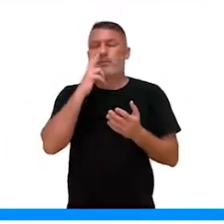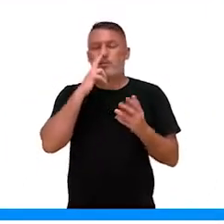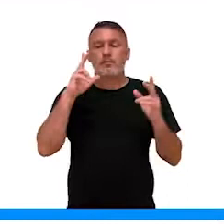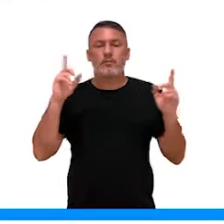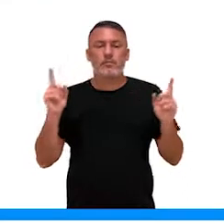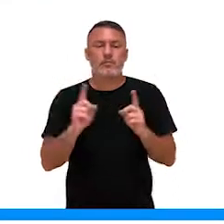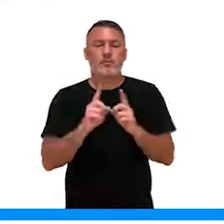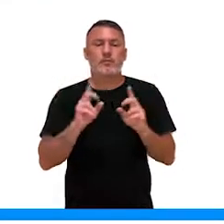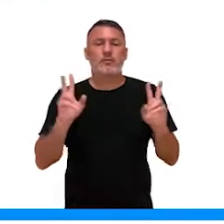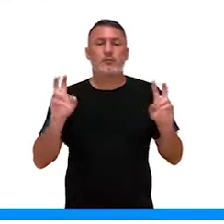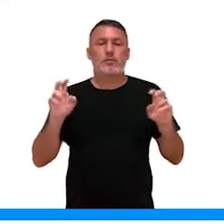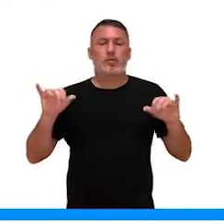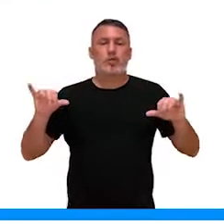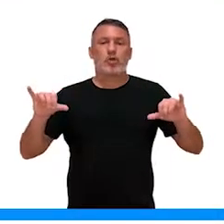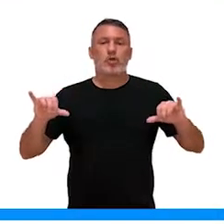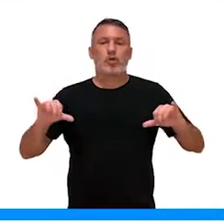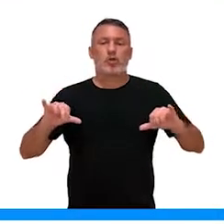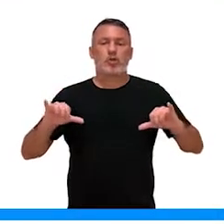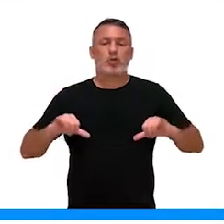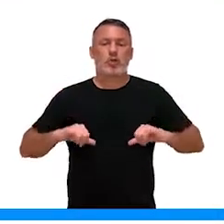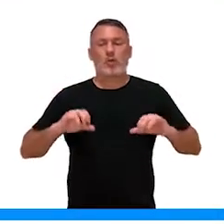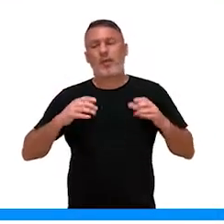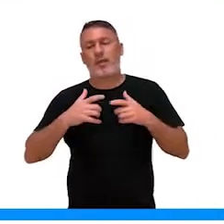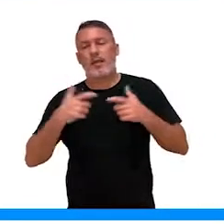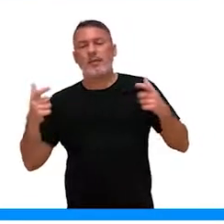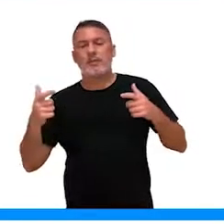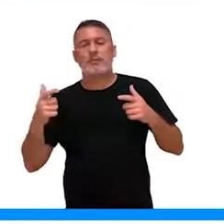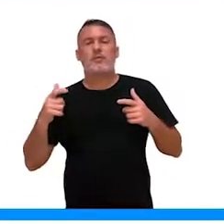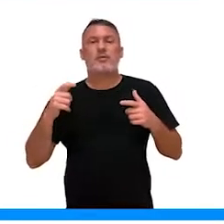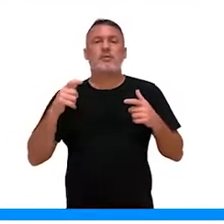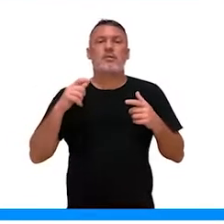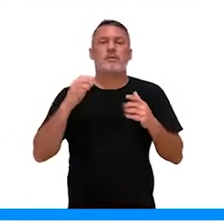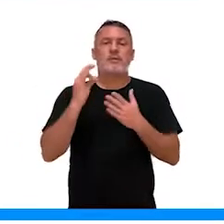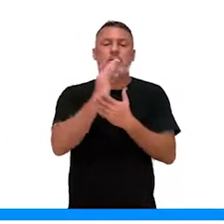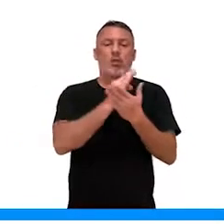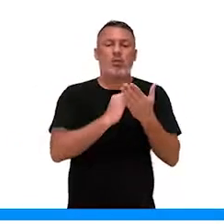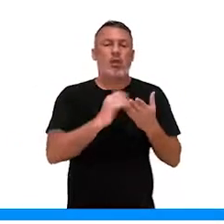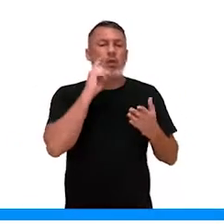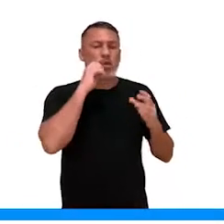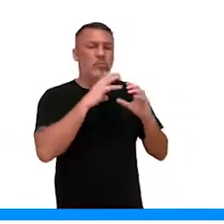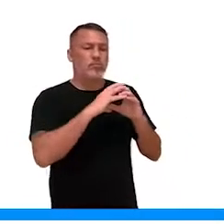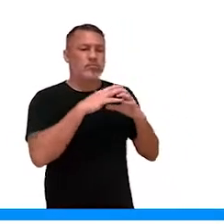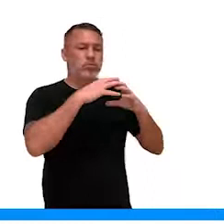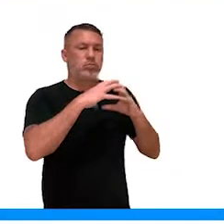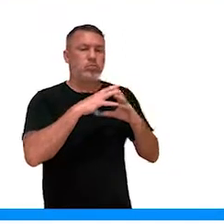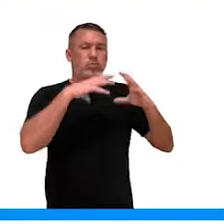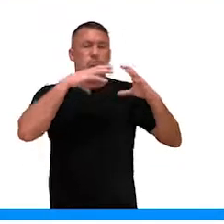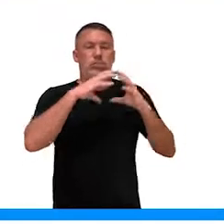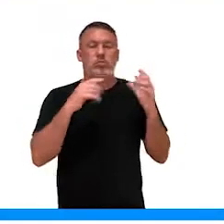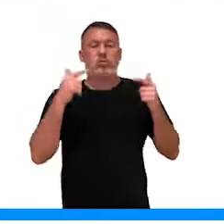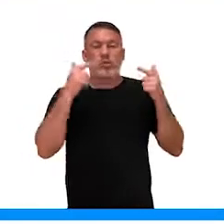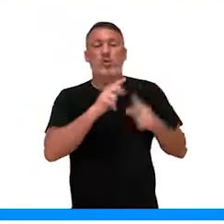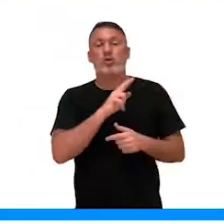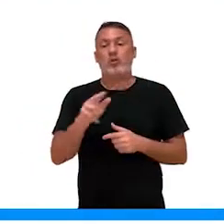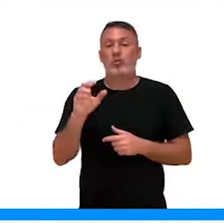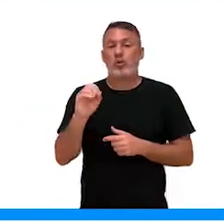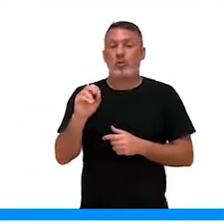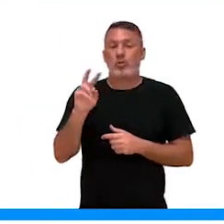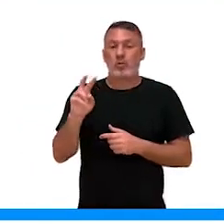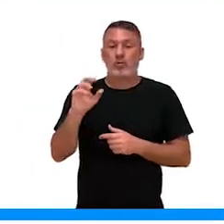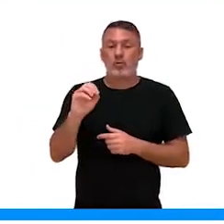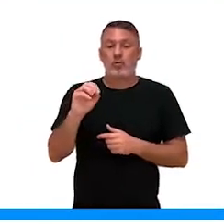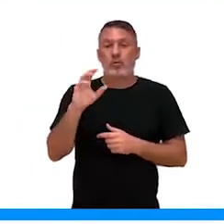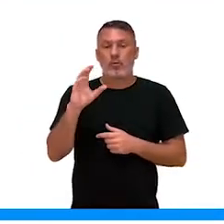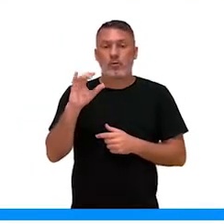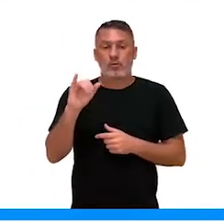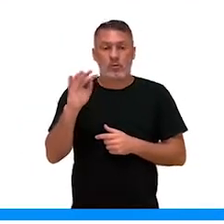a sofrer crescimento celular. O que é isso? Elas aumentam ali de tamanho e tornam-se o que a gente chama